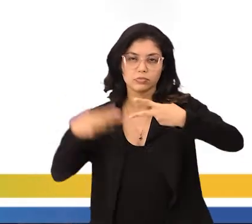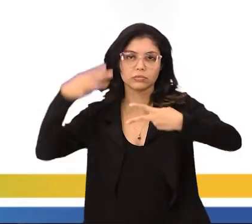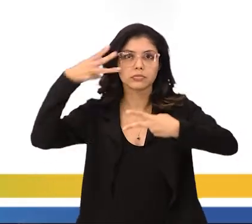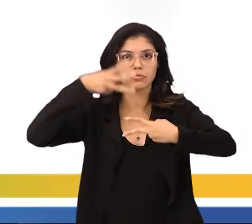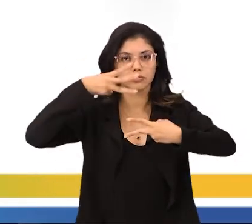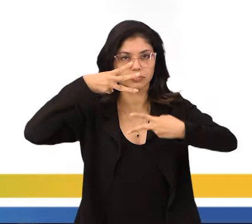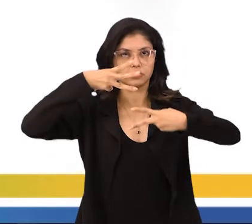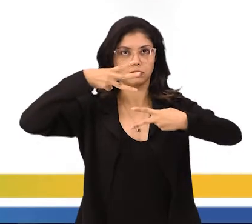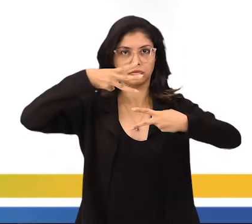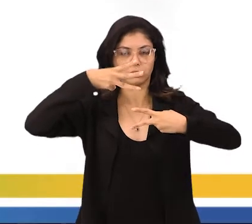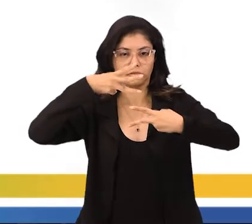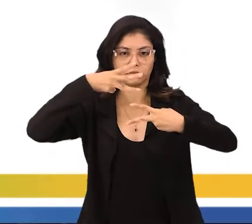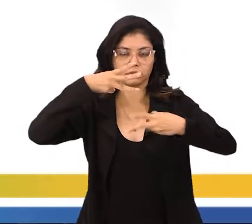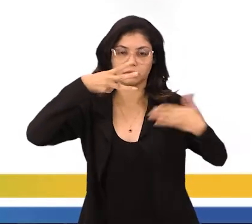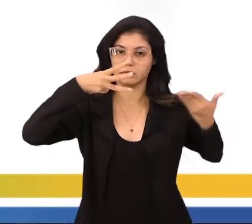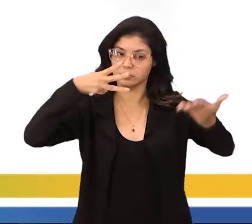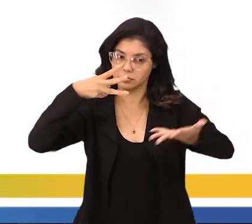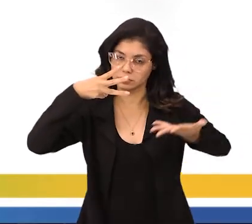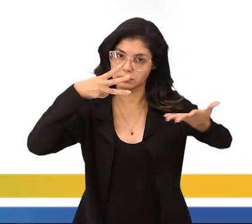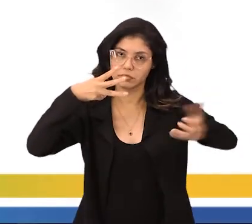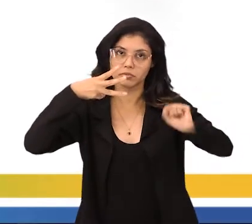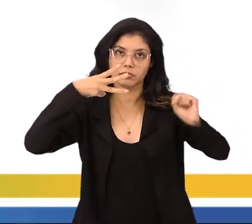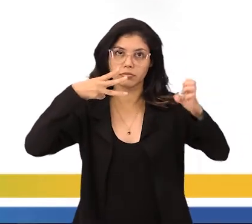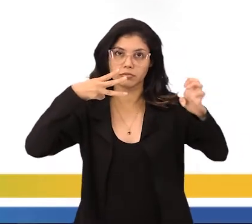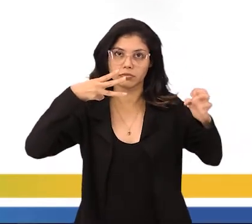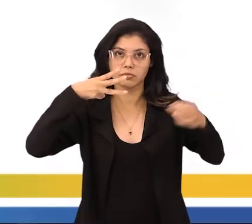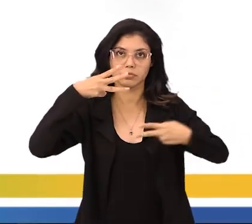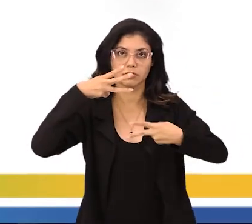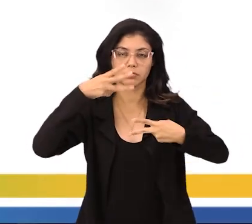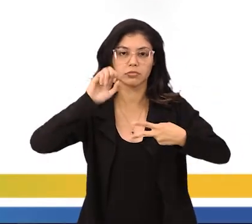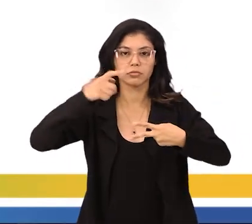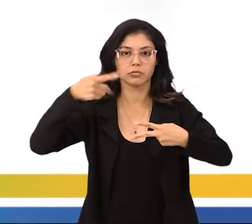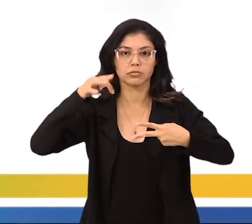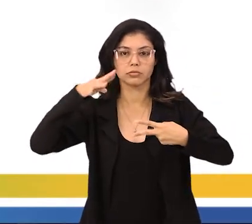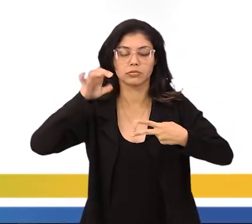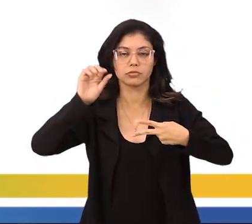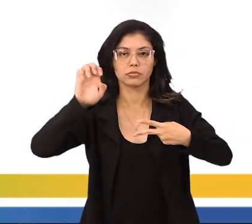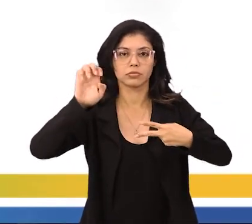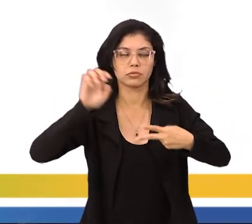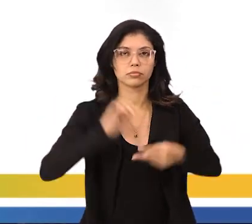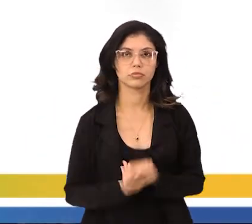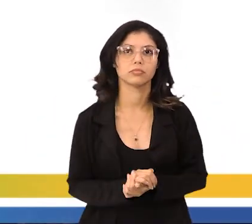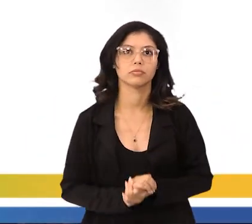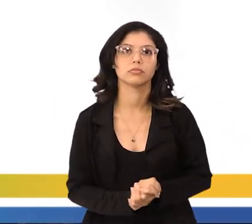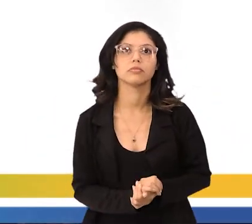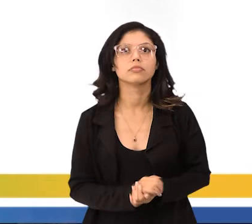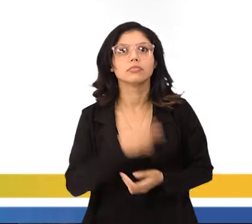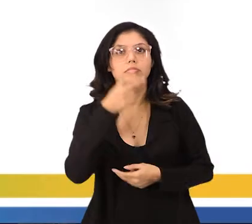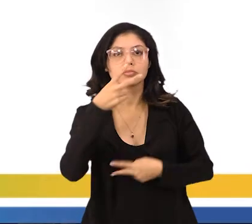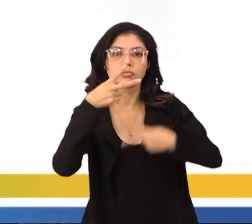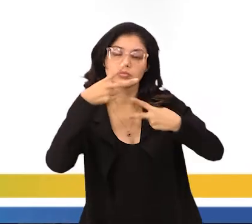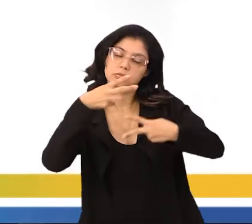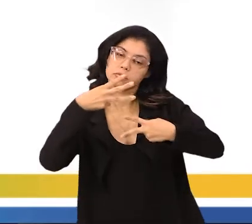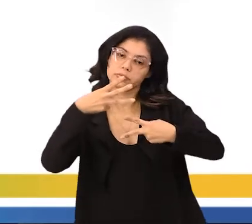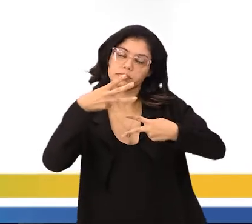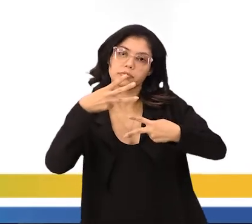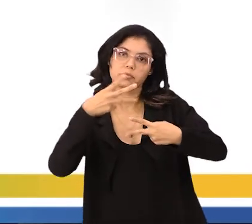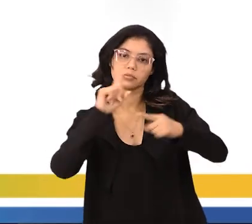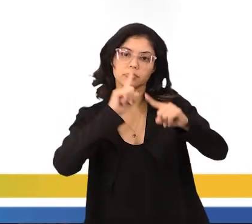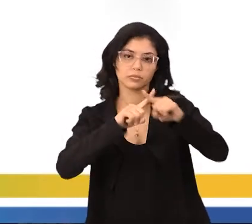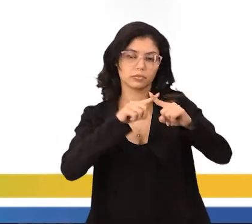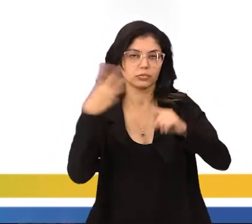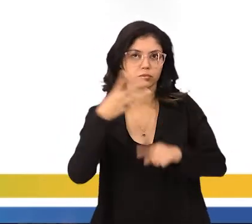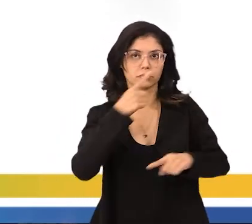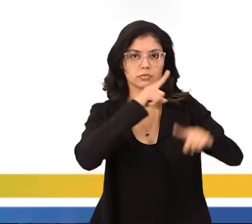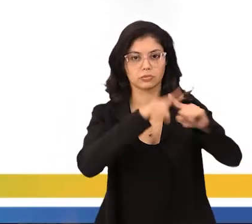primeiro membro, gente, chama-se base. E o que está em cima é o nosso expoente. 2 ao cubo quer dizer que o 2 será multiplicado